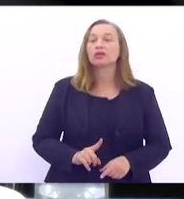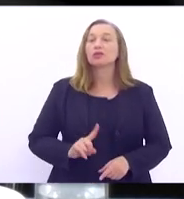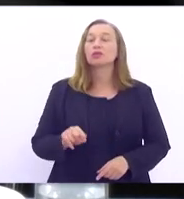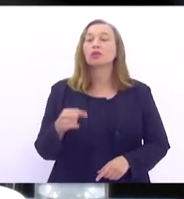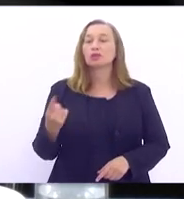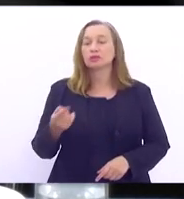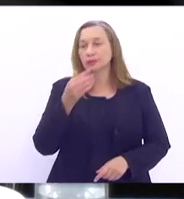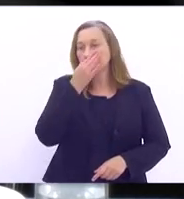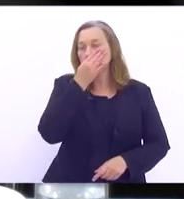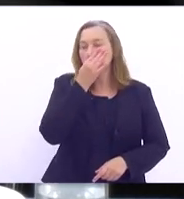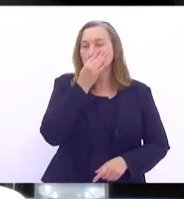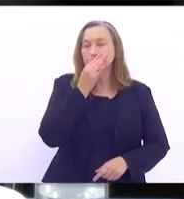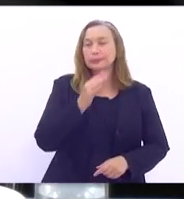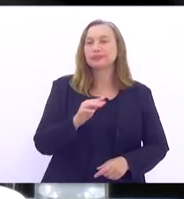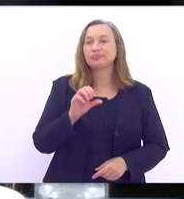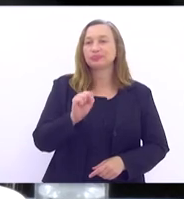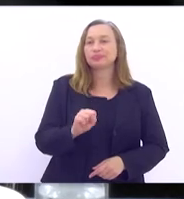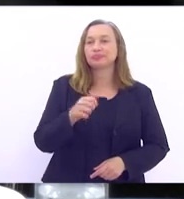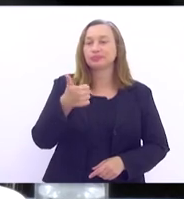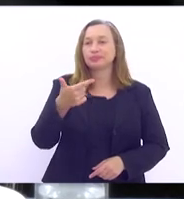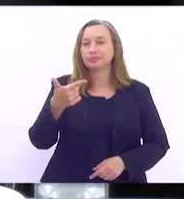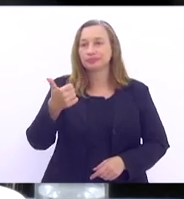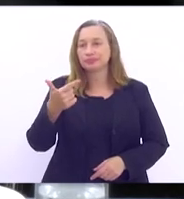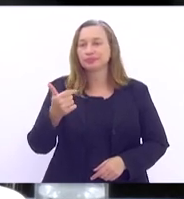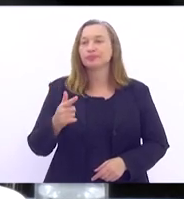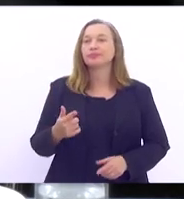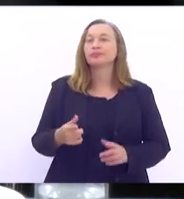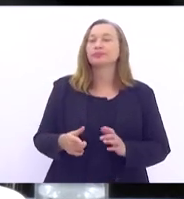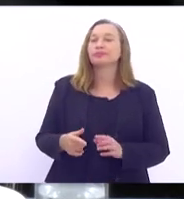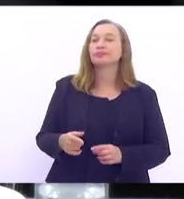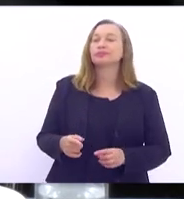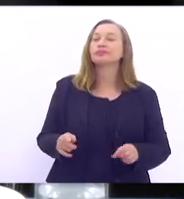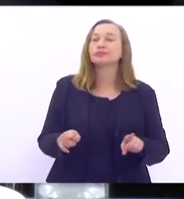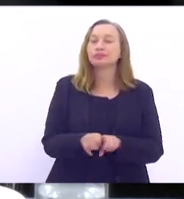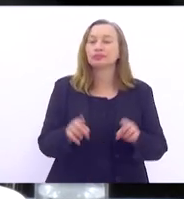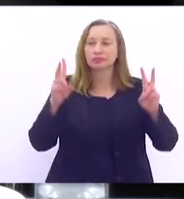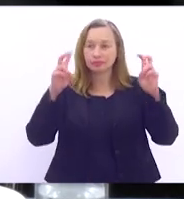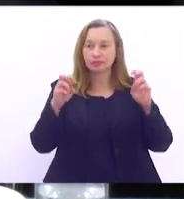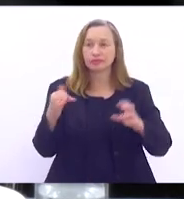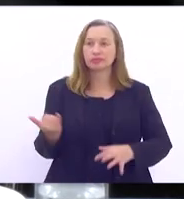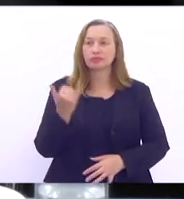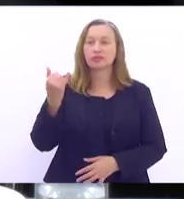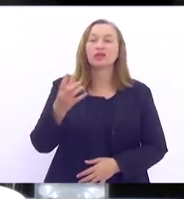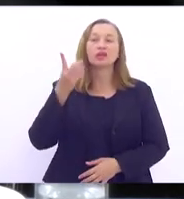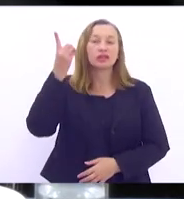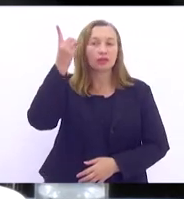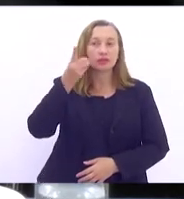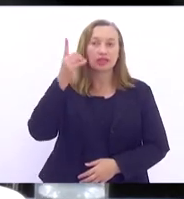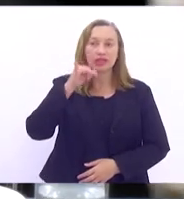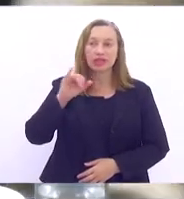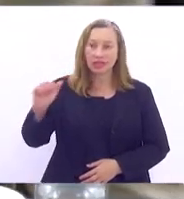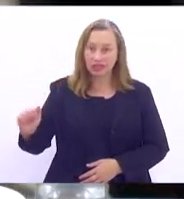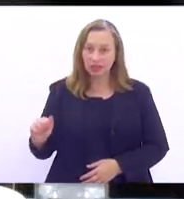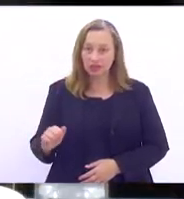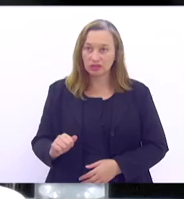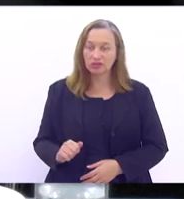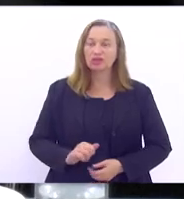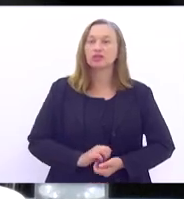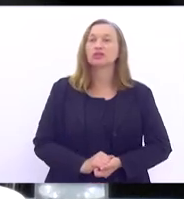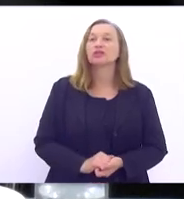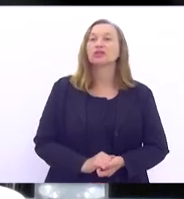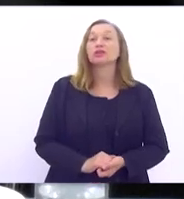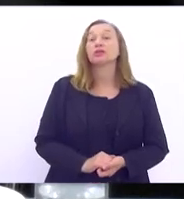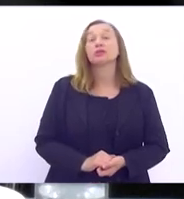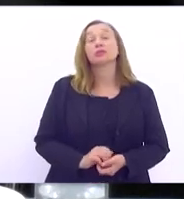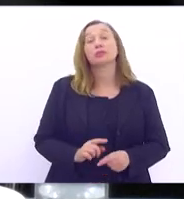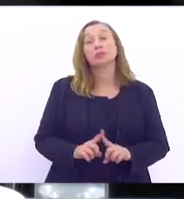este. Valeu. E tem o 812, que é anterior, que também trata do mesmo tempo, a deputada Endy Armelau também é coautora. Só